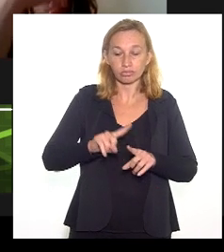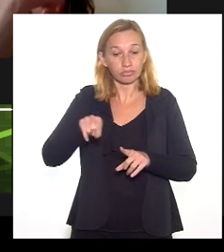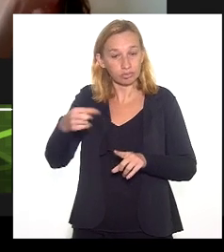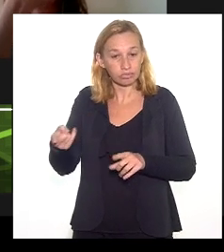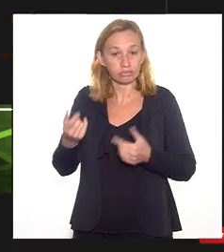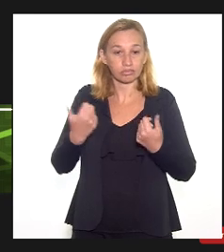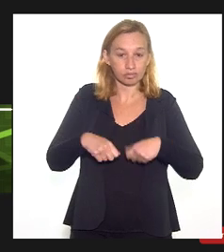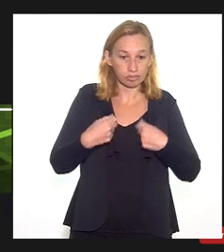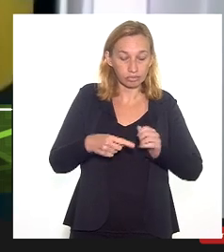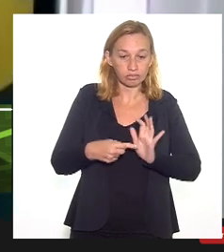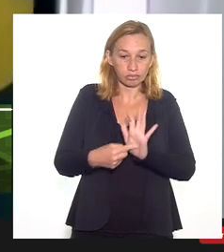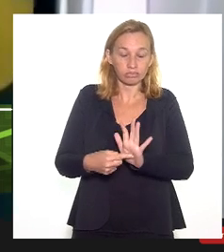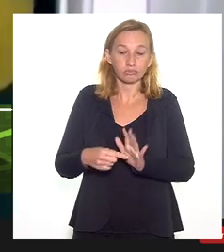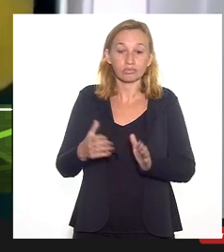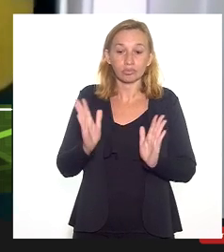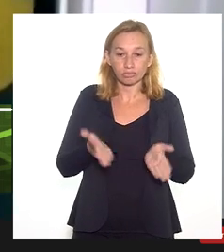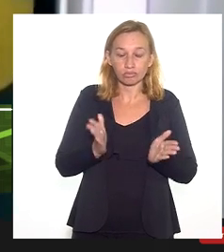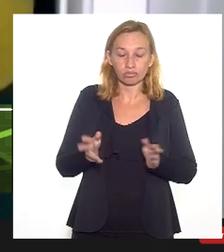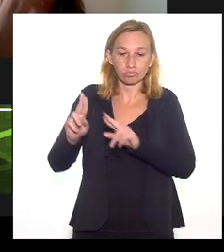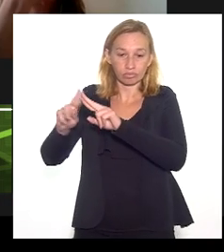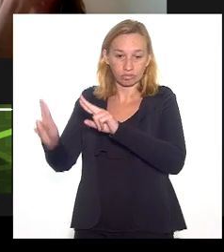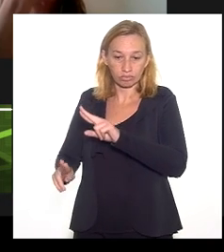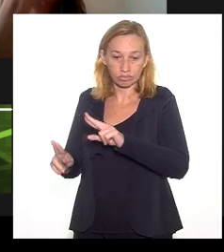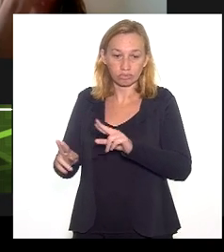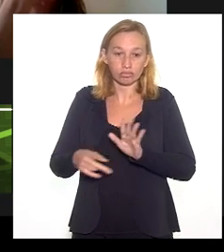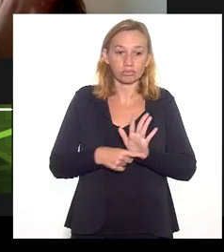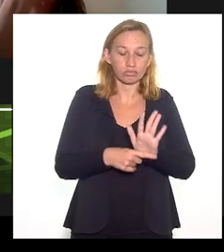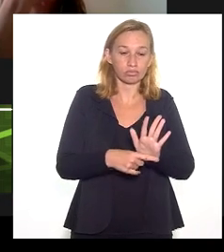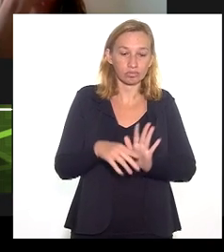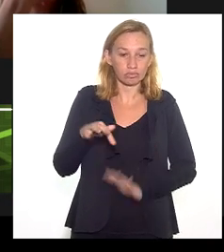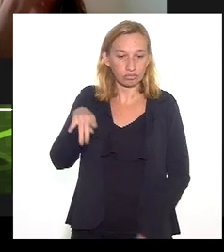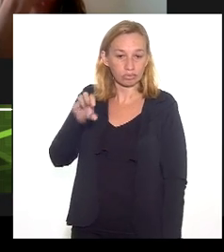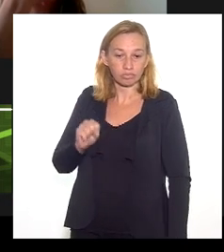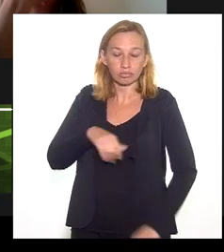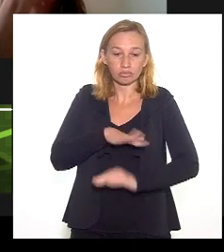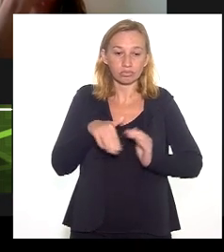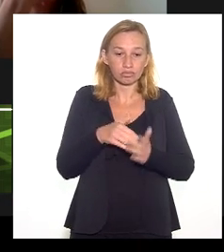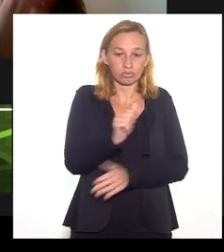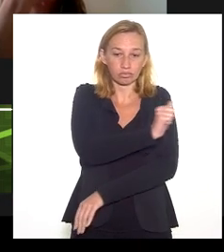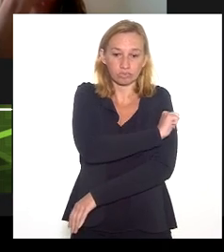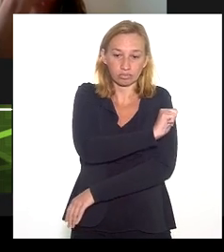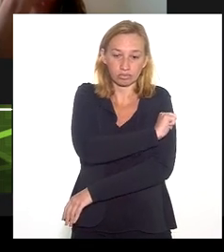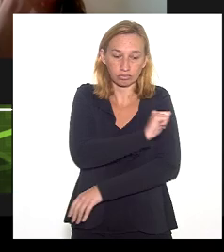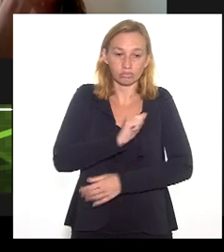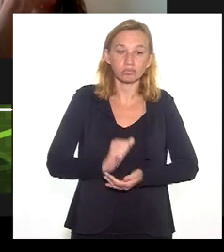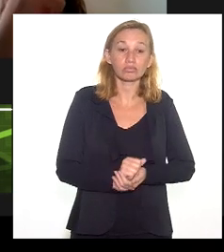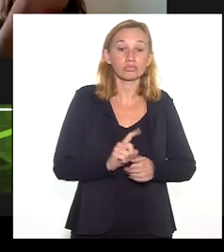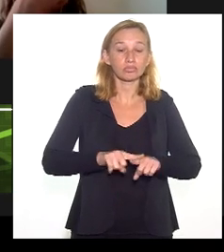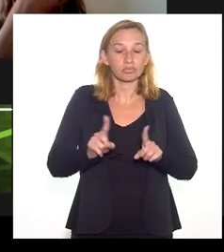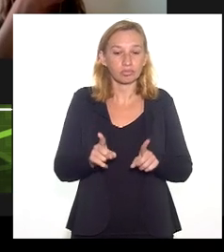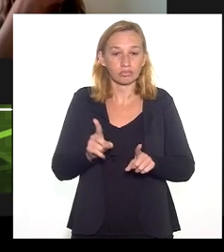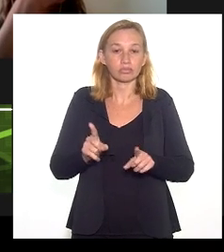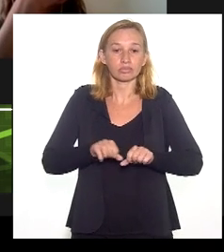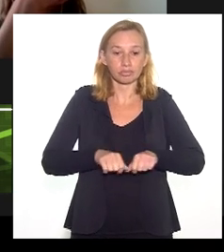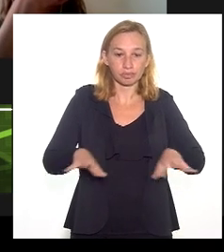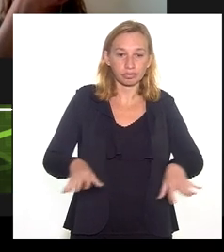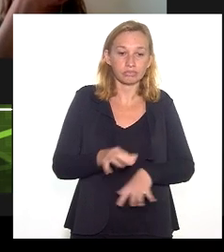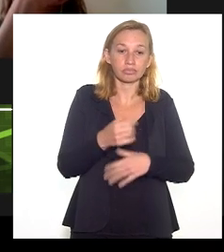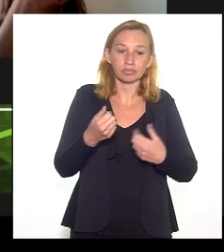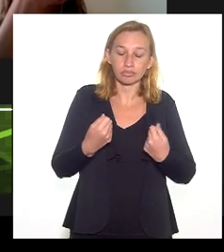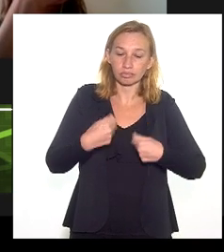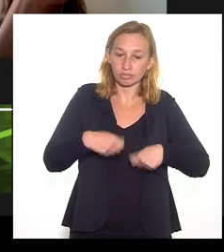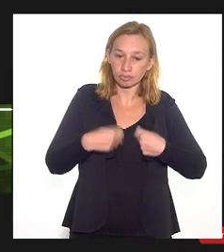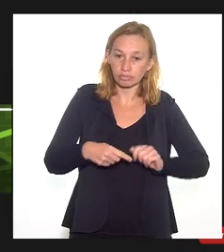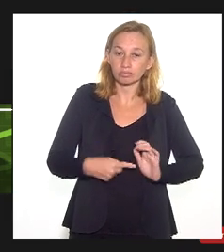necessidades hoje a UERJ consegue atender com bolsa todos os seus estudantes cotistas mas a pandemia sem dúvida trouxe uma necessidade